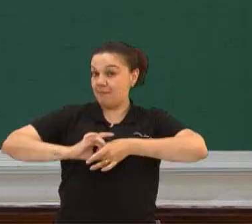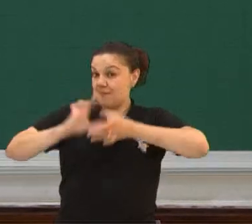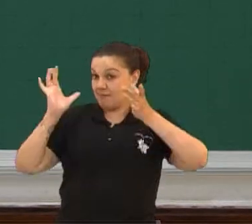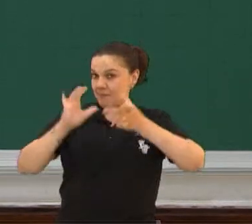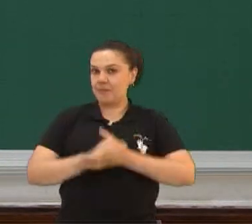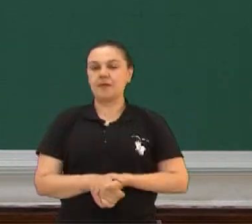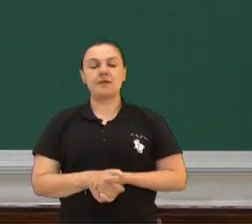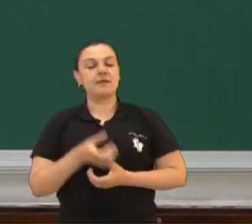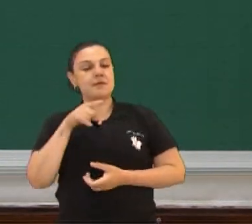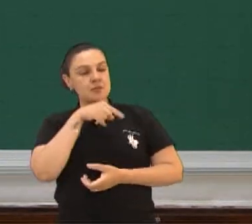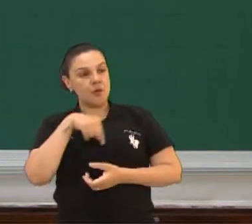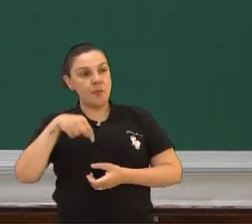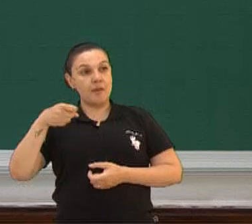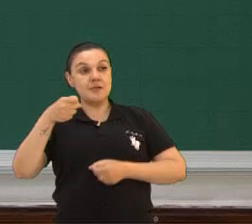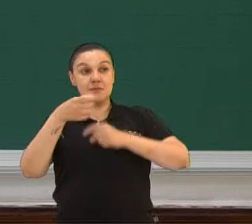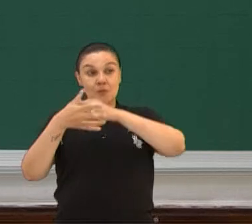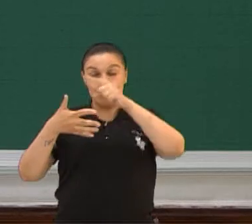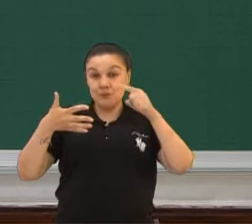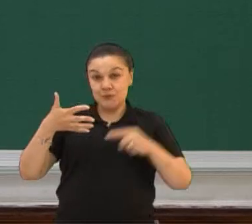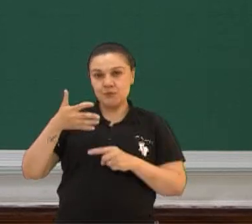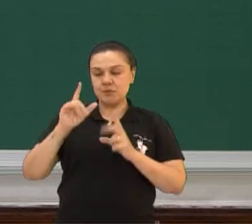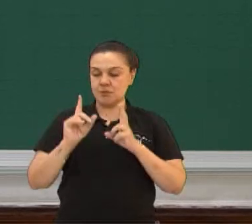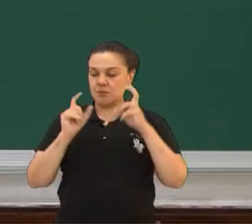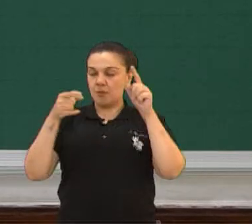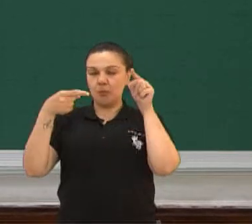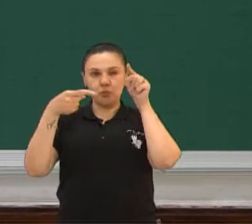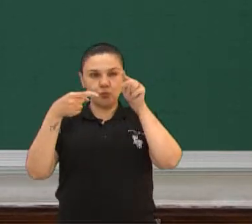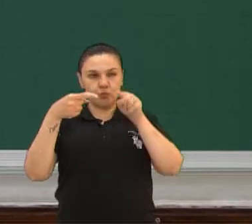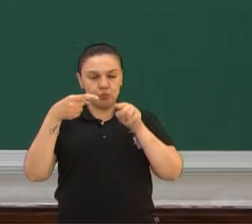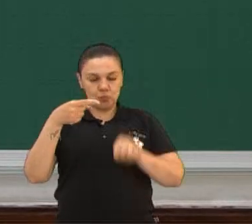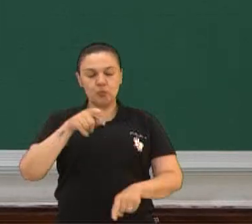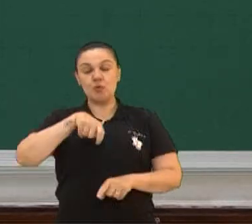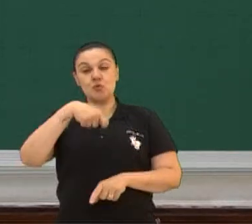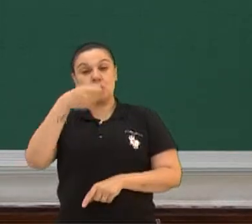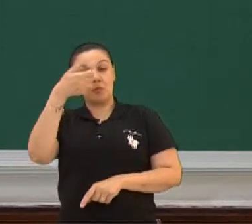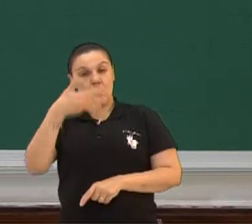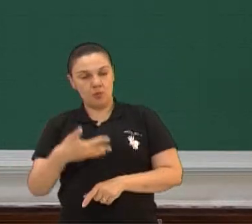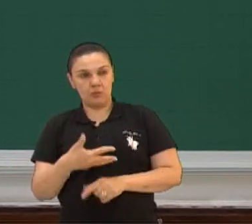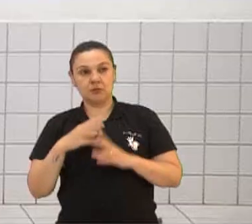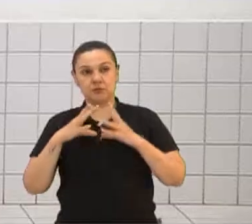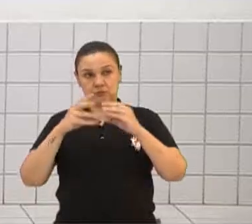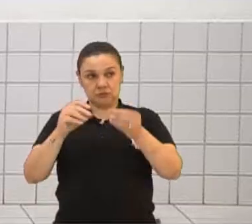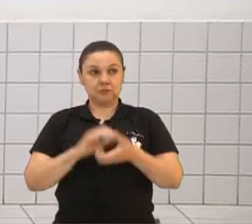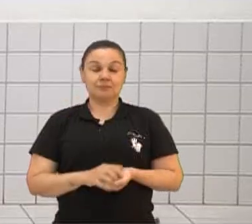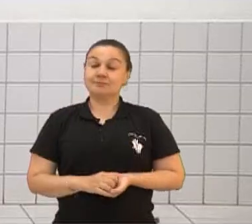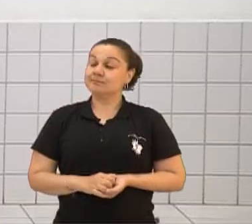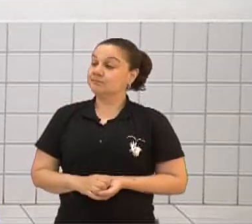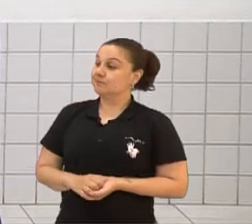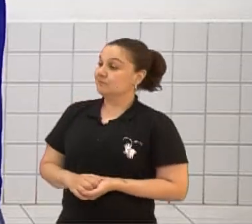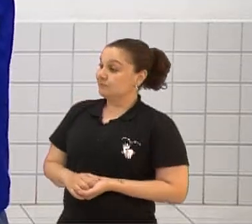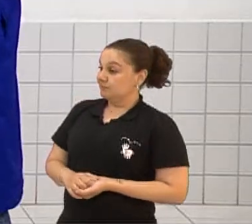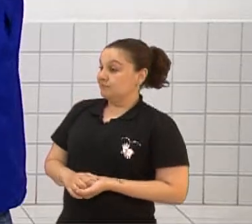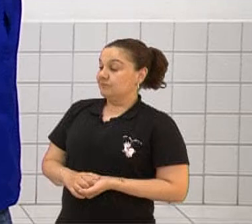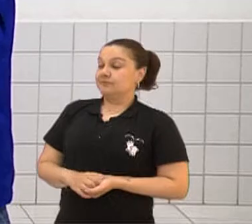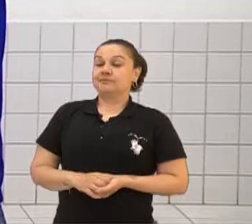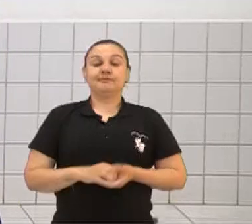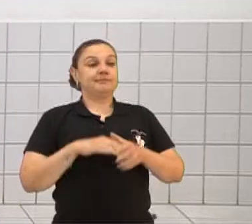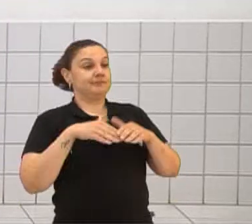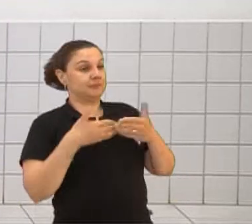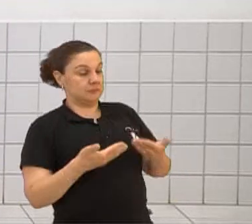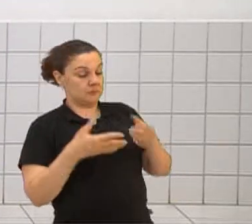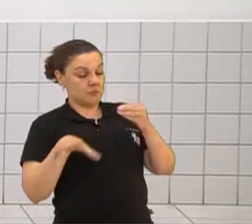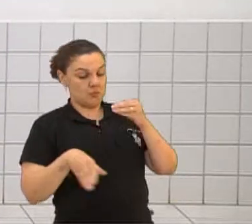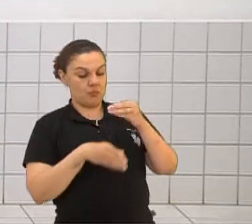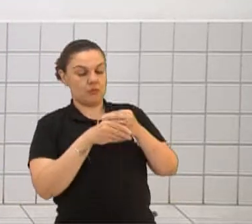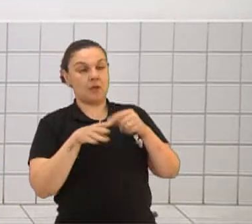Então, todos esses são os principais temas, tá, galera? Eles falaram sobre quase tudo, né, professor? Desses que a gente colocou aqui, também vale um